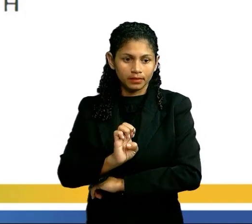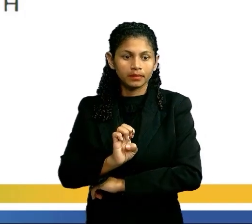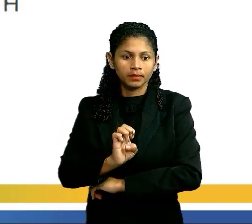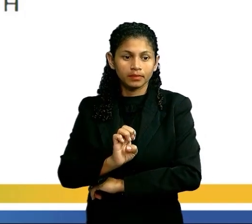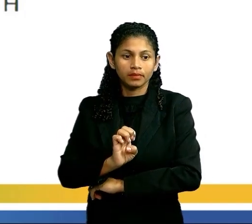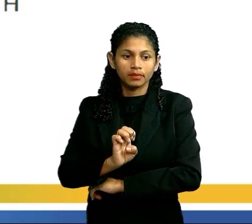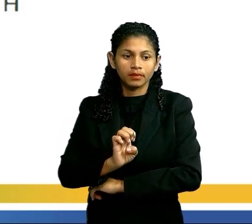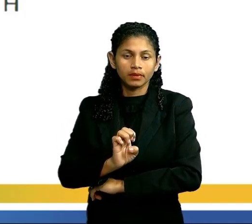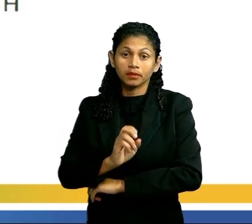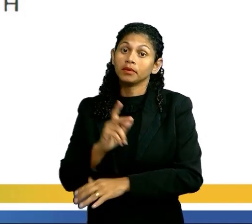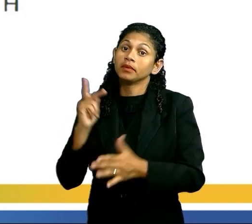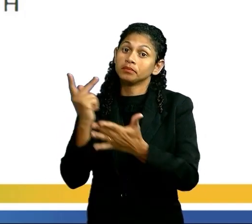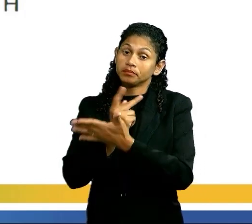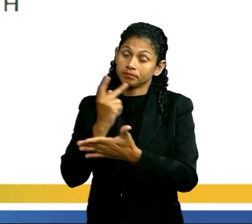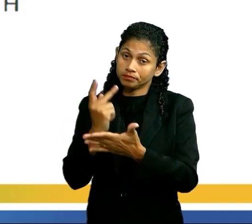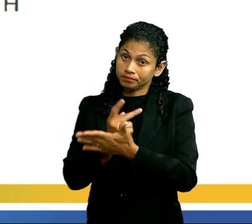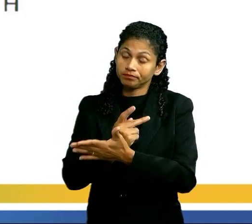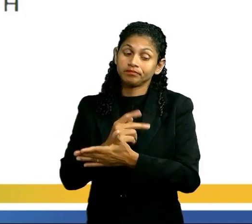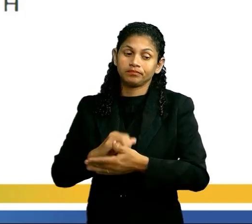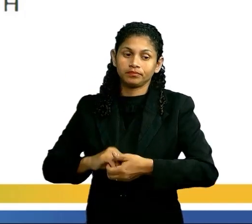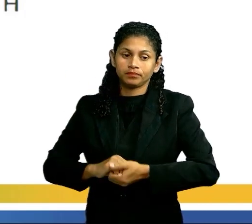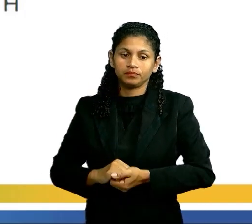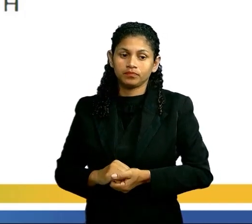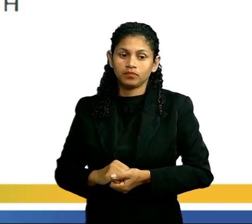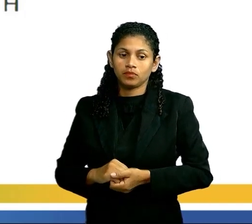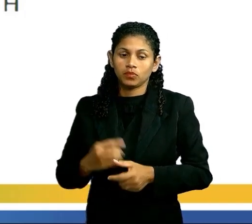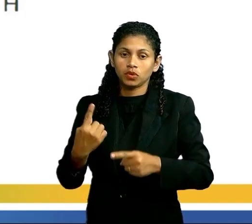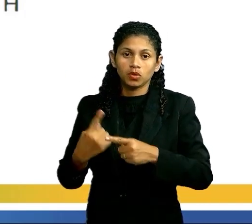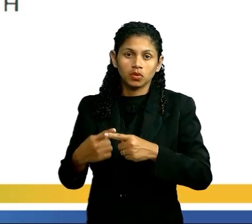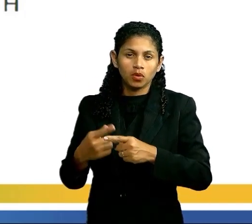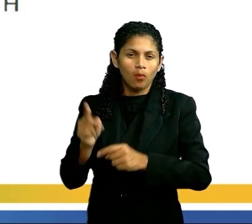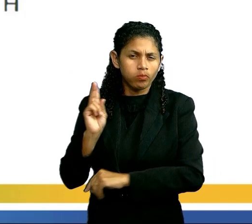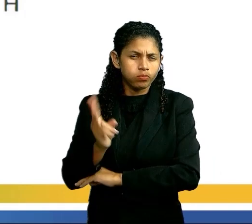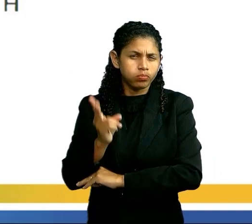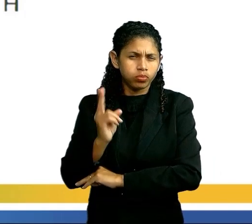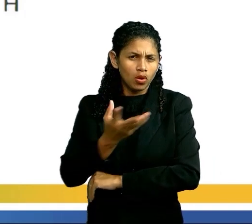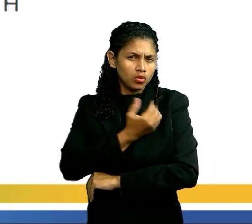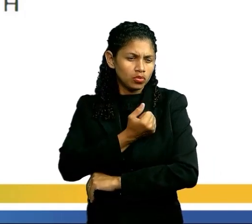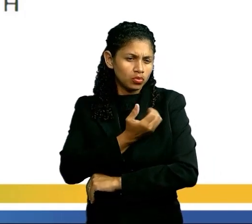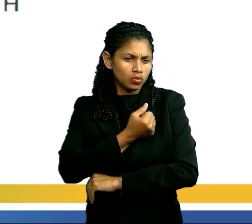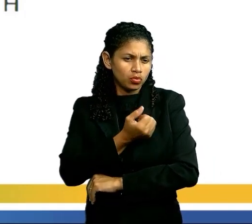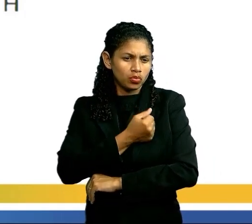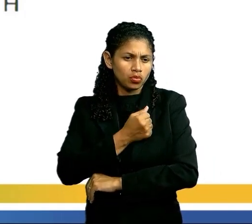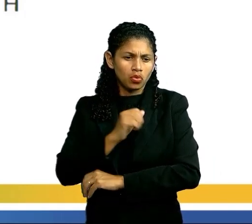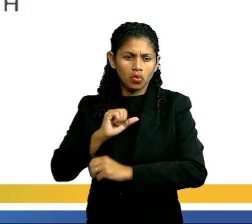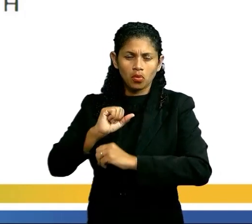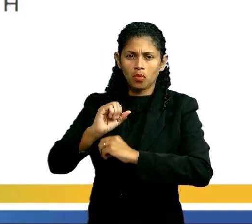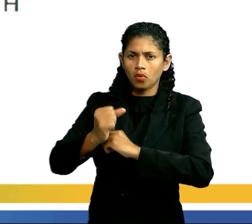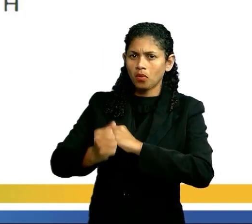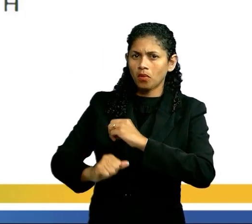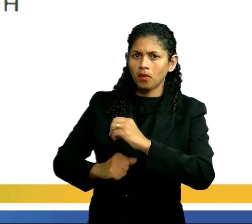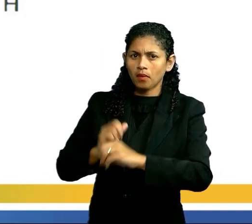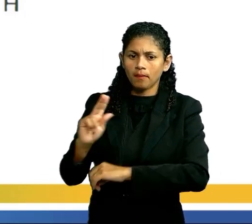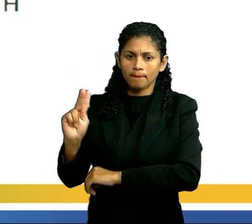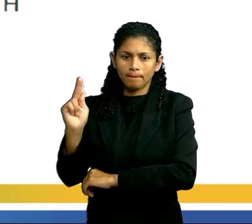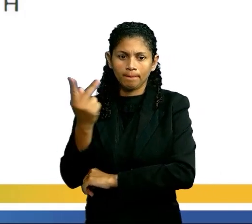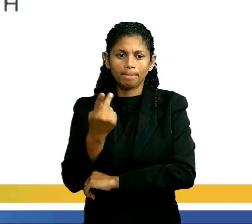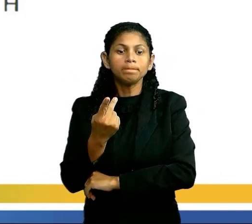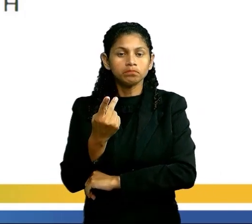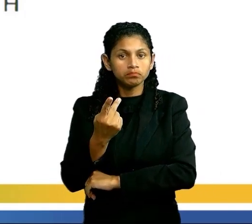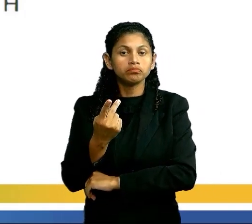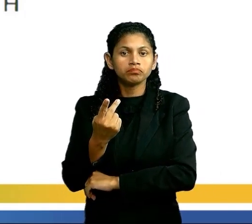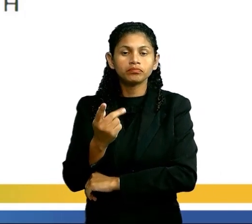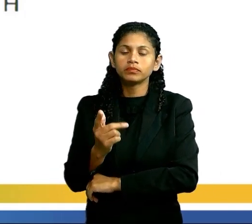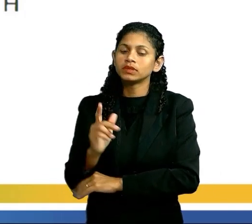matamos a charada, e a E não está certa por quê? Mesmo número de átomos de hidrogênio. Olha, no benzeno eu tenho 6